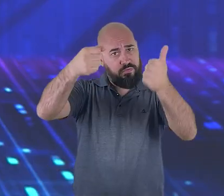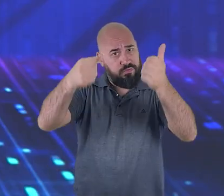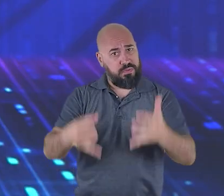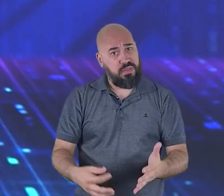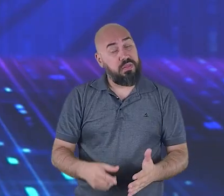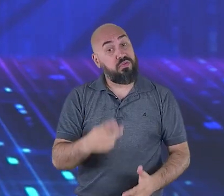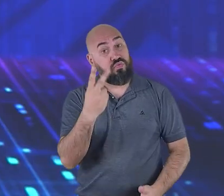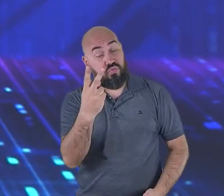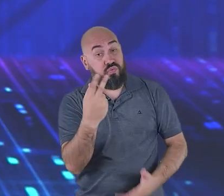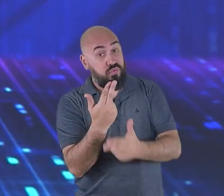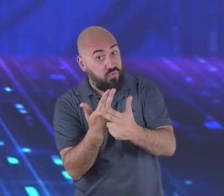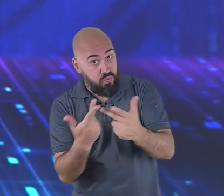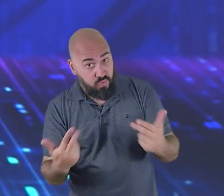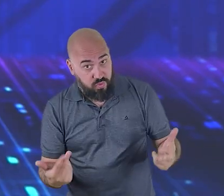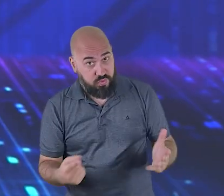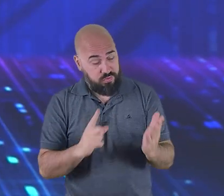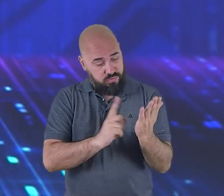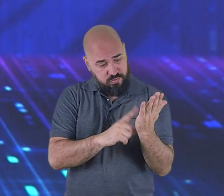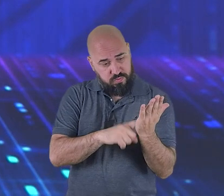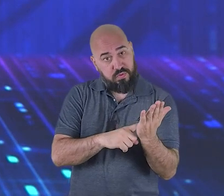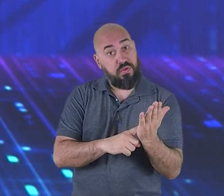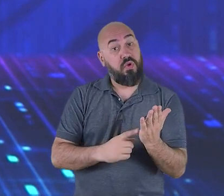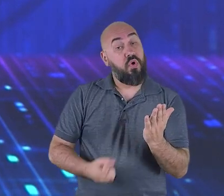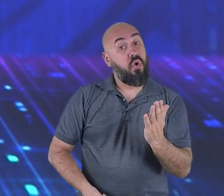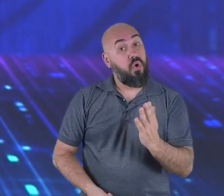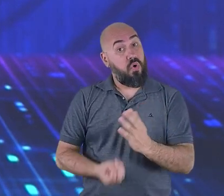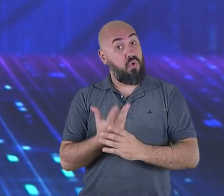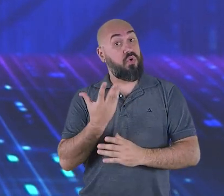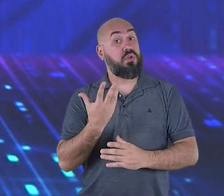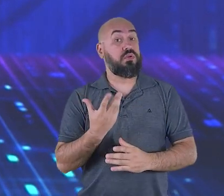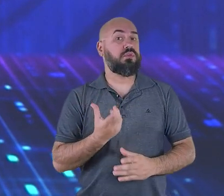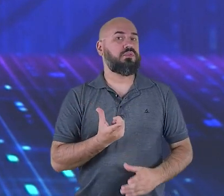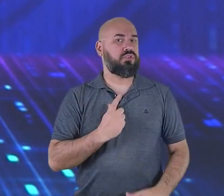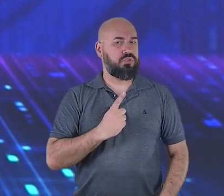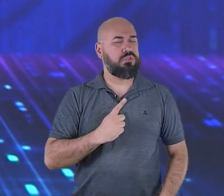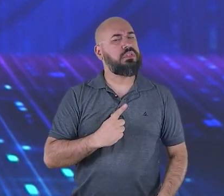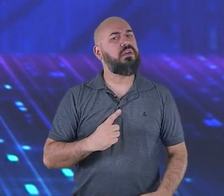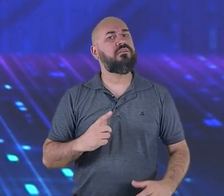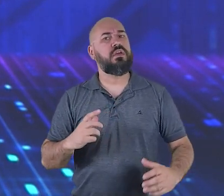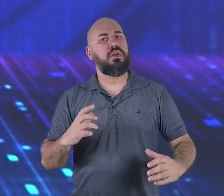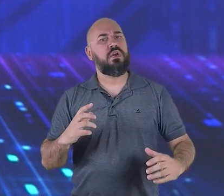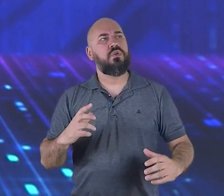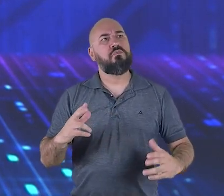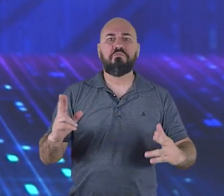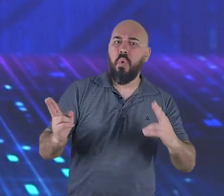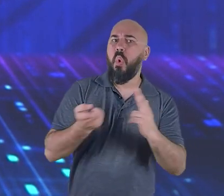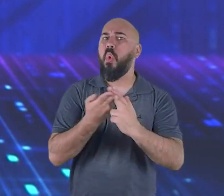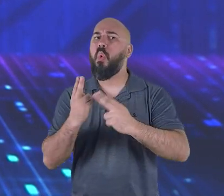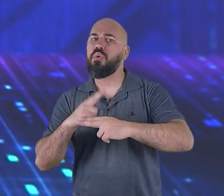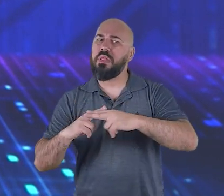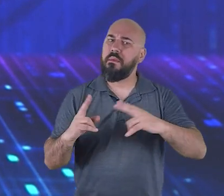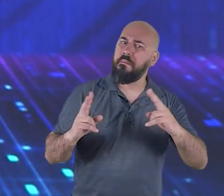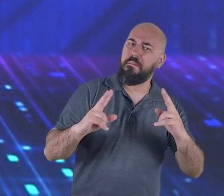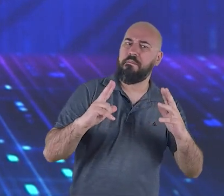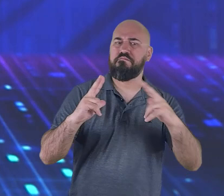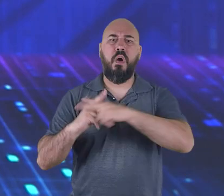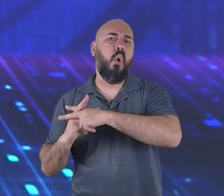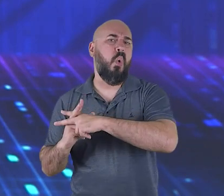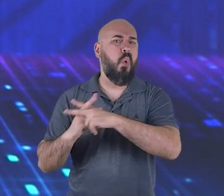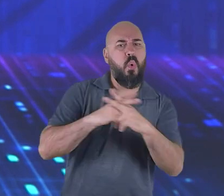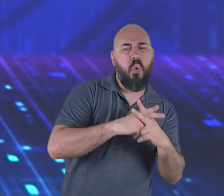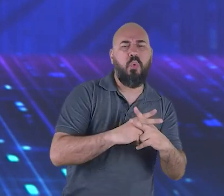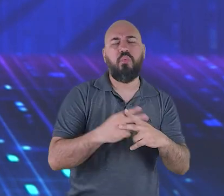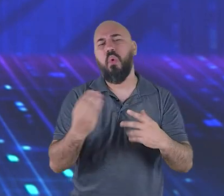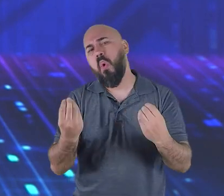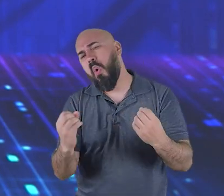do diabo. Nós estamos vendo aqui que houve uma luta no céu. Foi lá que